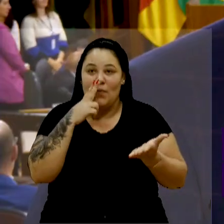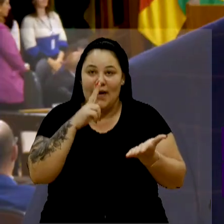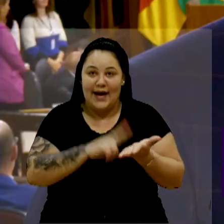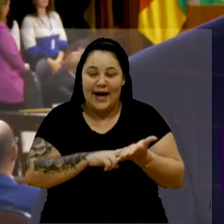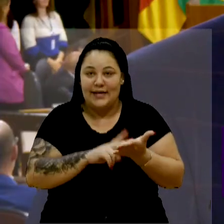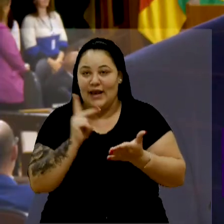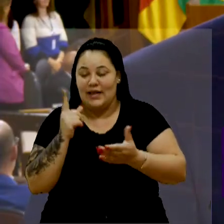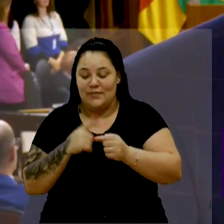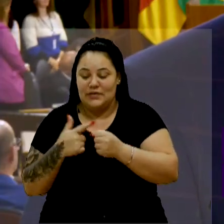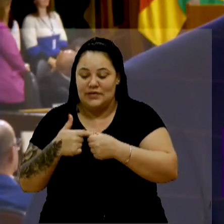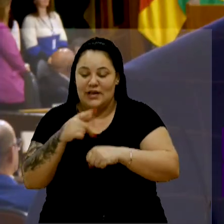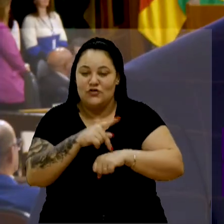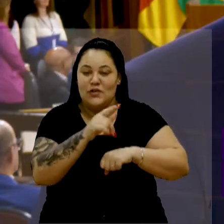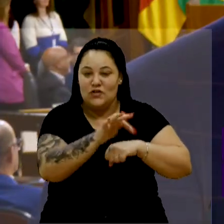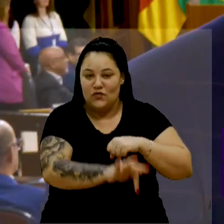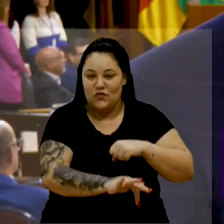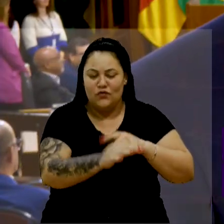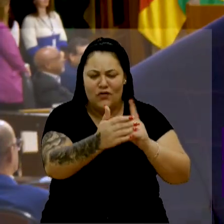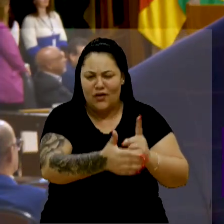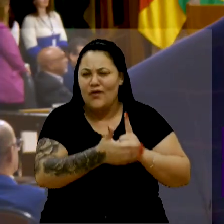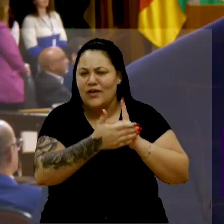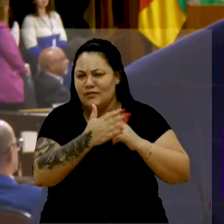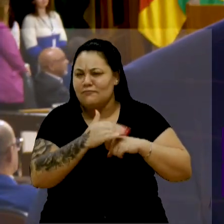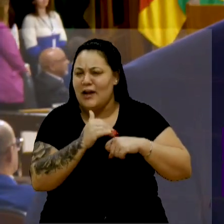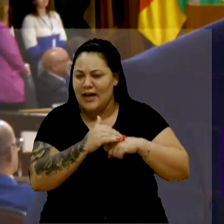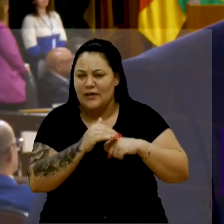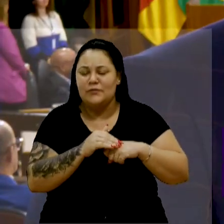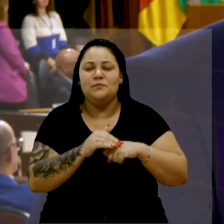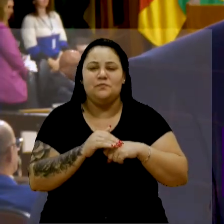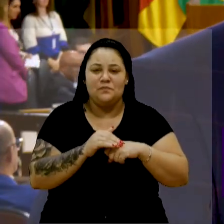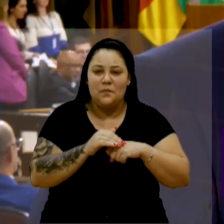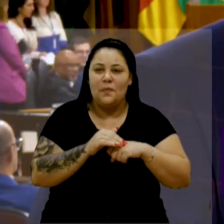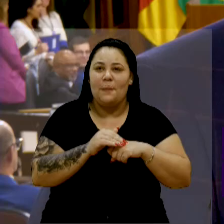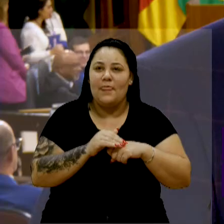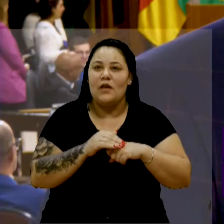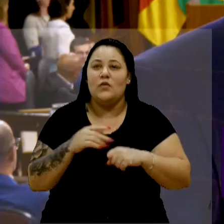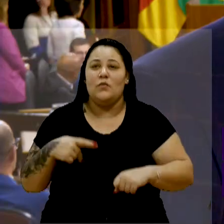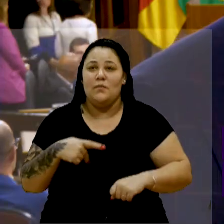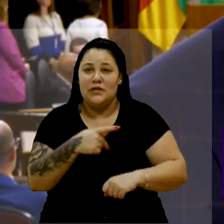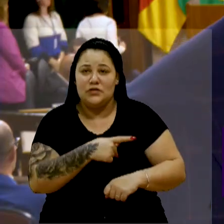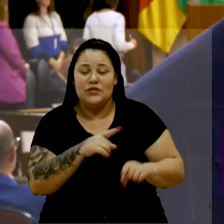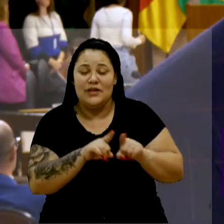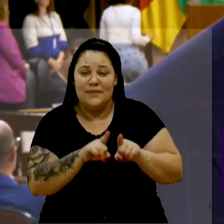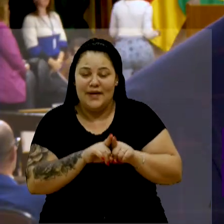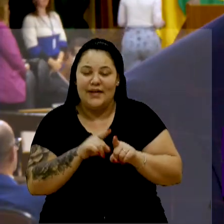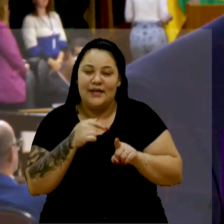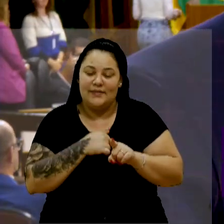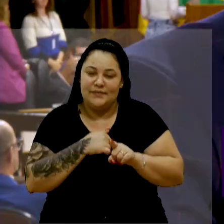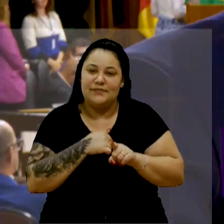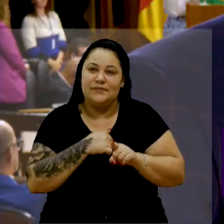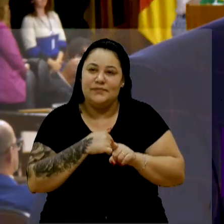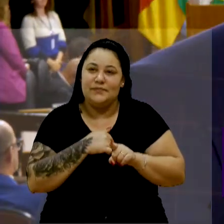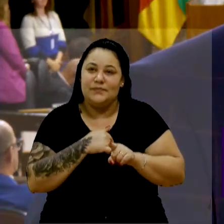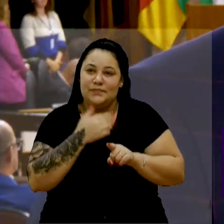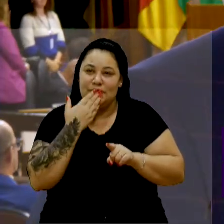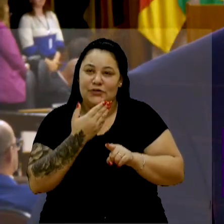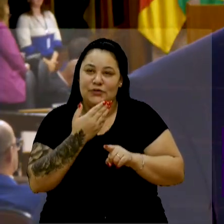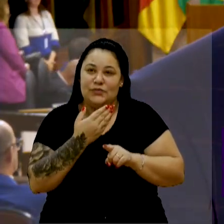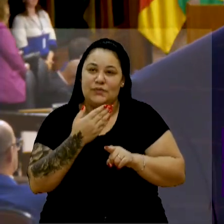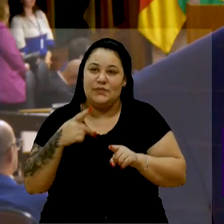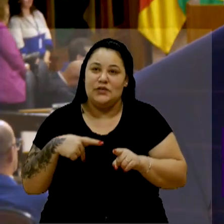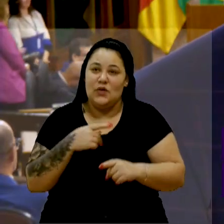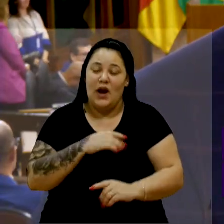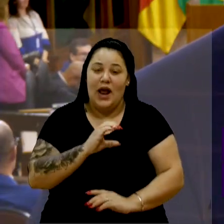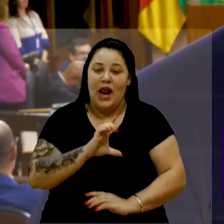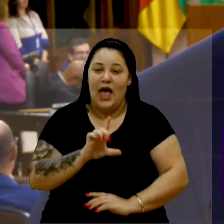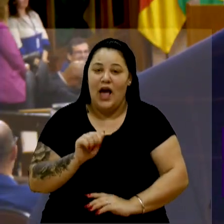Fundo. Fui muito bem acolhido pela igreja e através do pastor João Lundringen, eu fui encaminhado então para o pastor Cláudio lá para o setor Serrana,